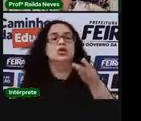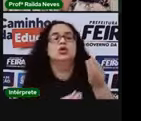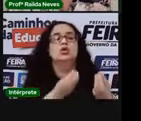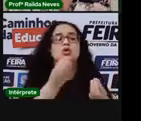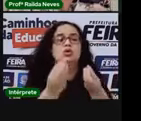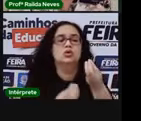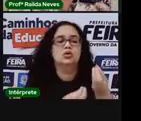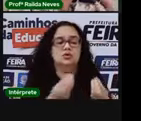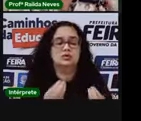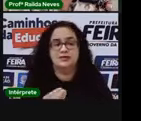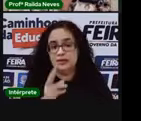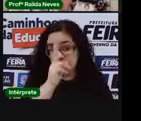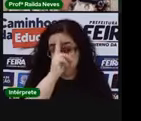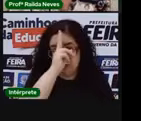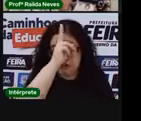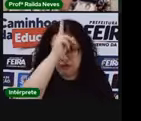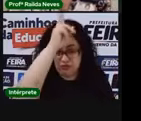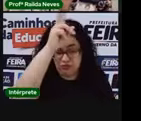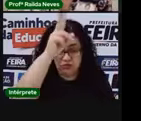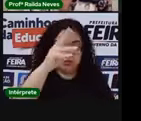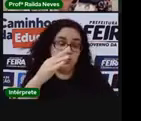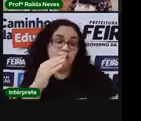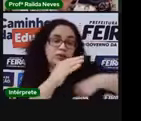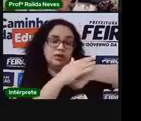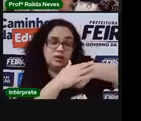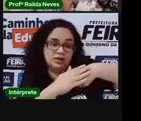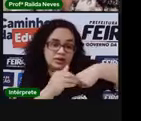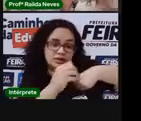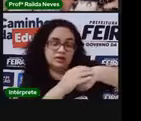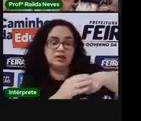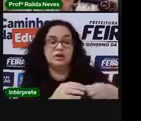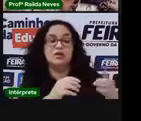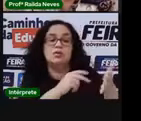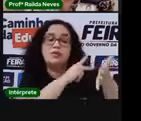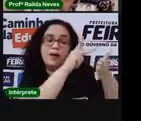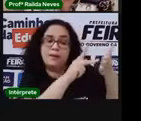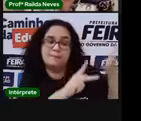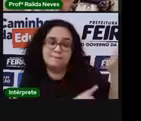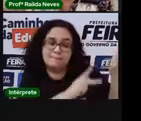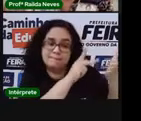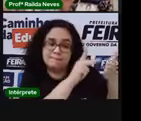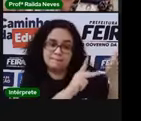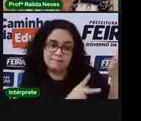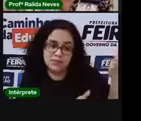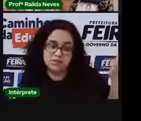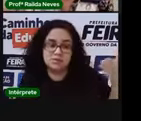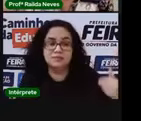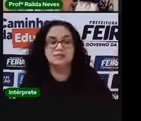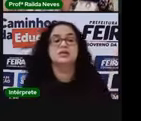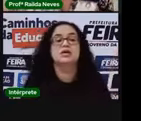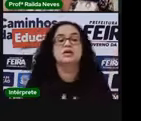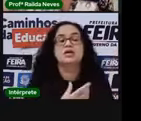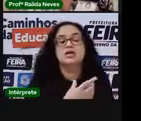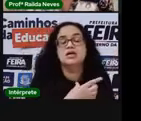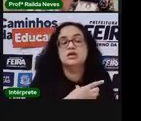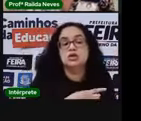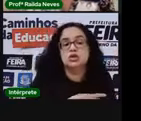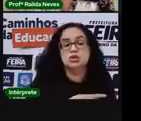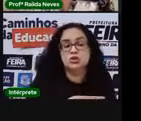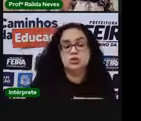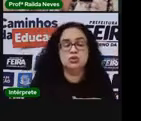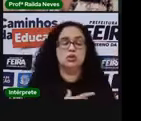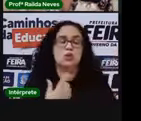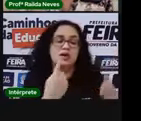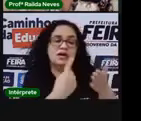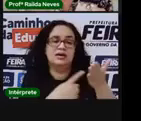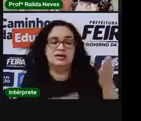forma valente, com o afeto. Como disse a poesia, essa poesia que está lá nos cadernos negros e